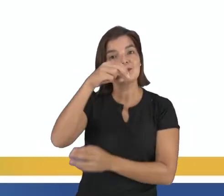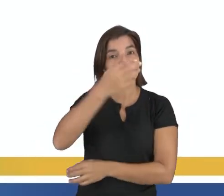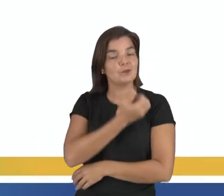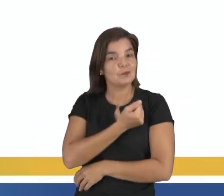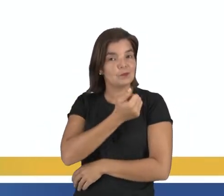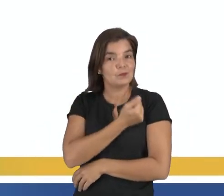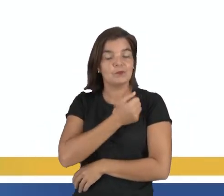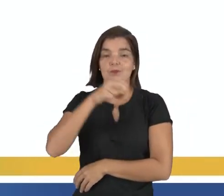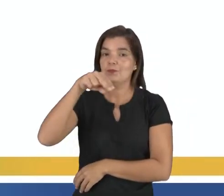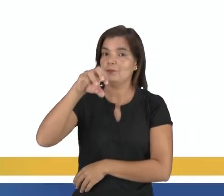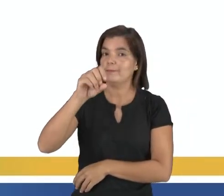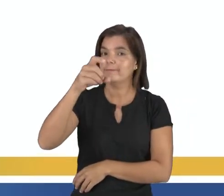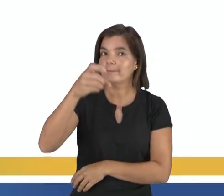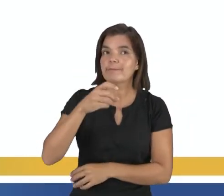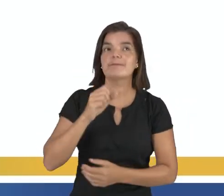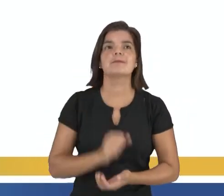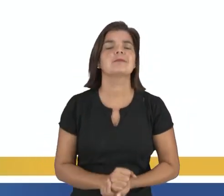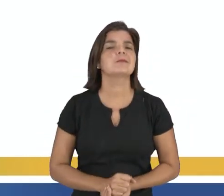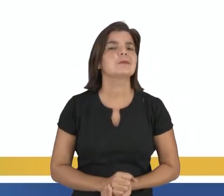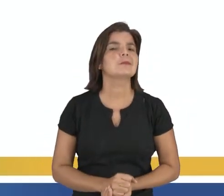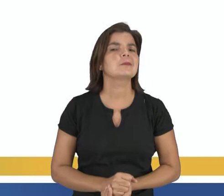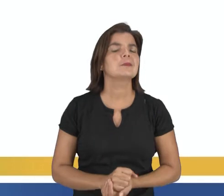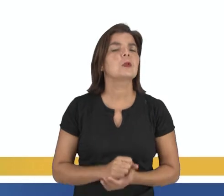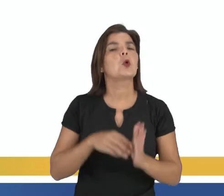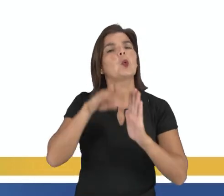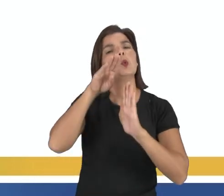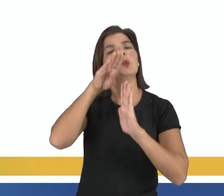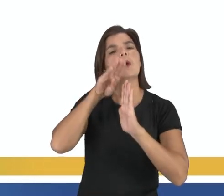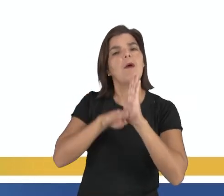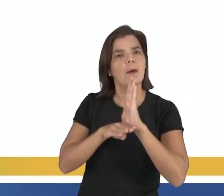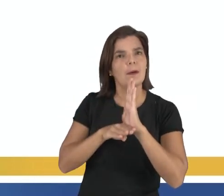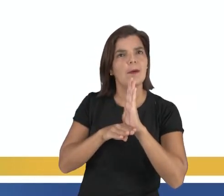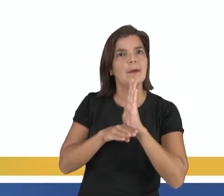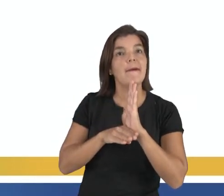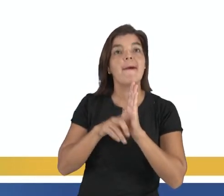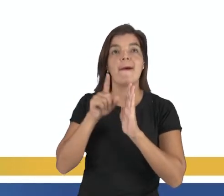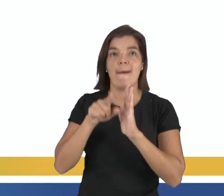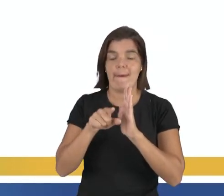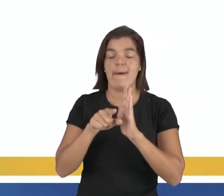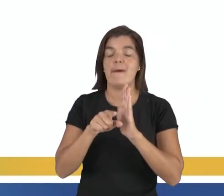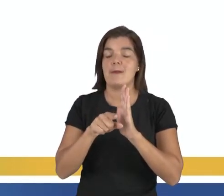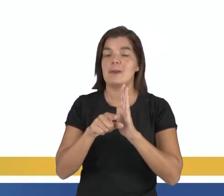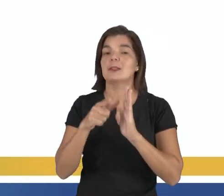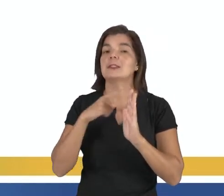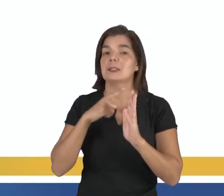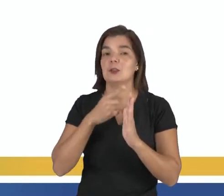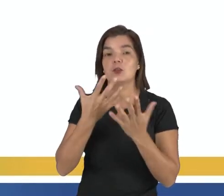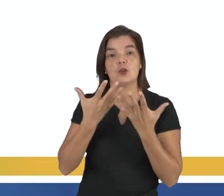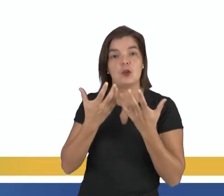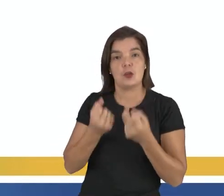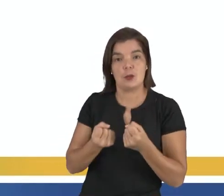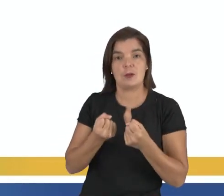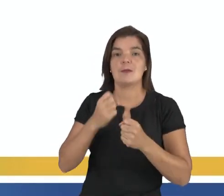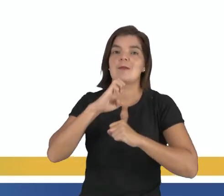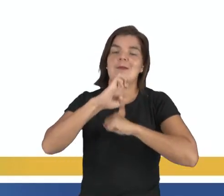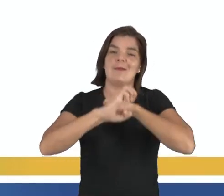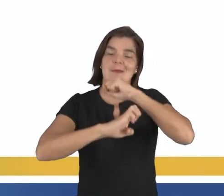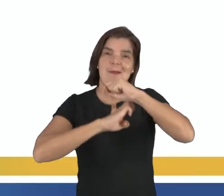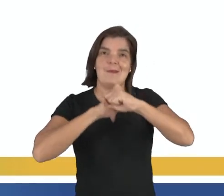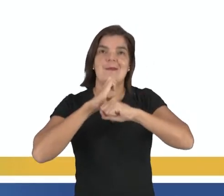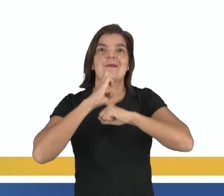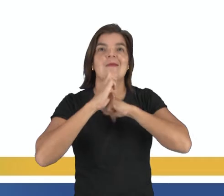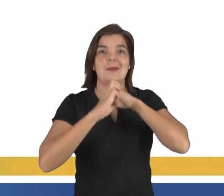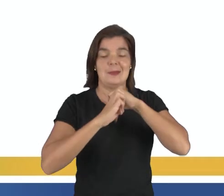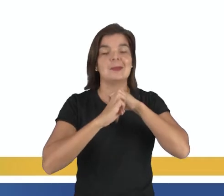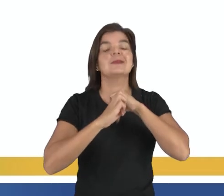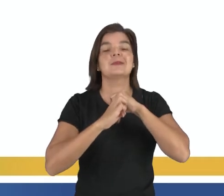número do NOx. O que é a redução? Resulta no ganho de elétrons, então recebe.